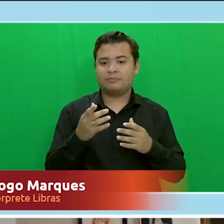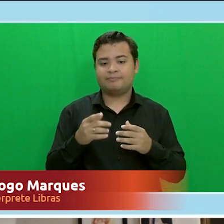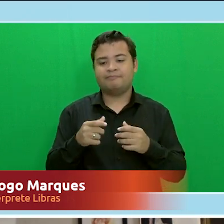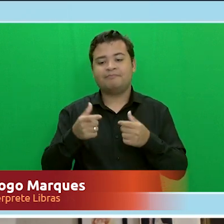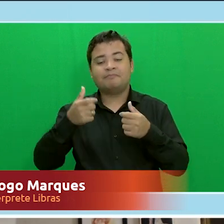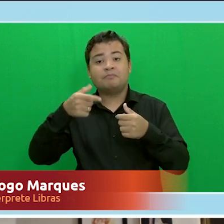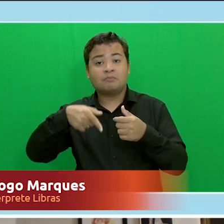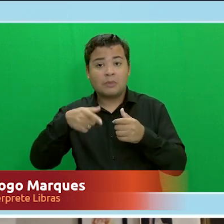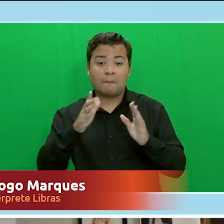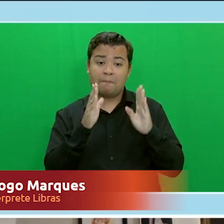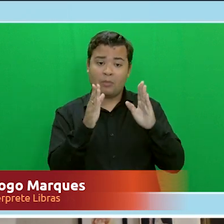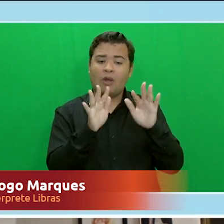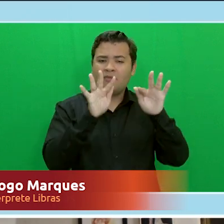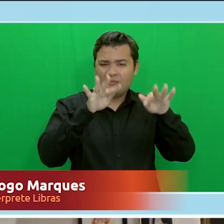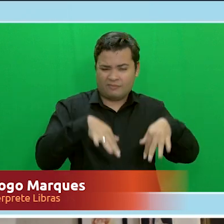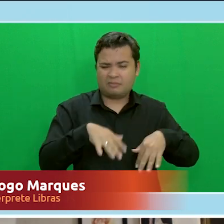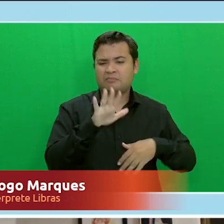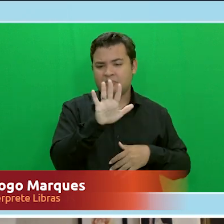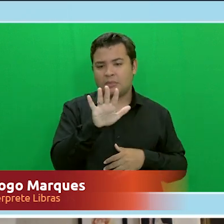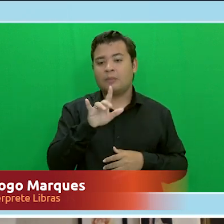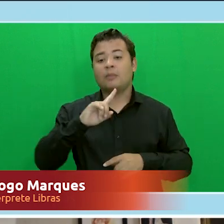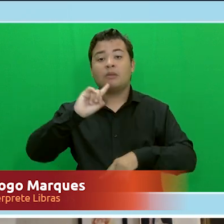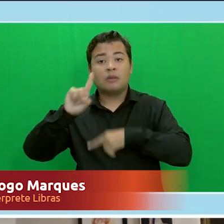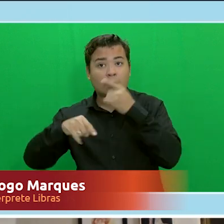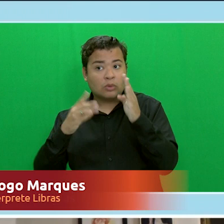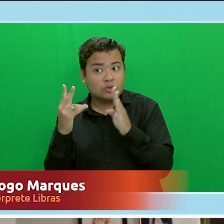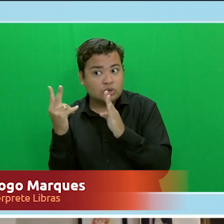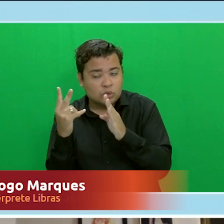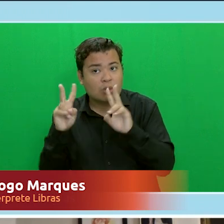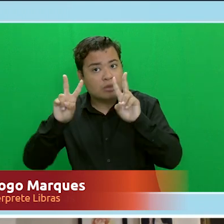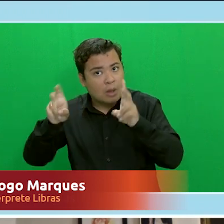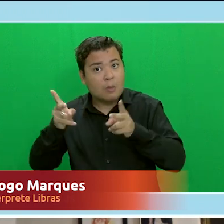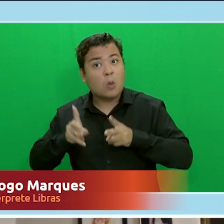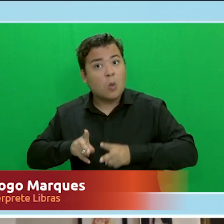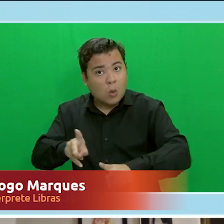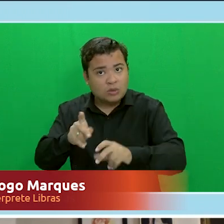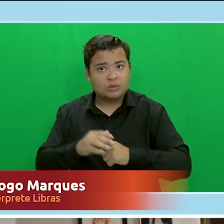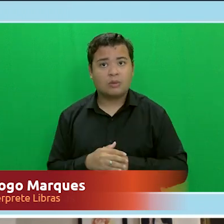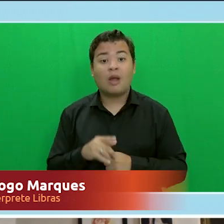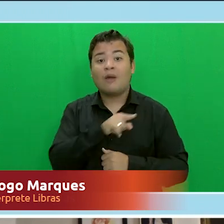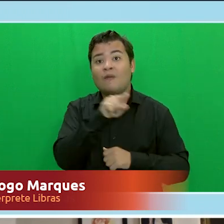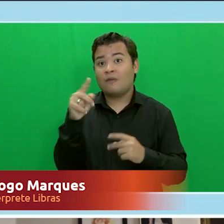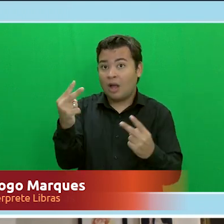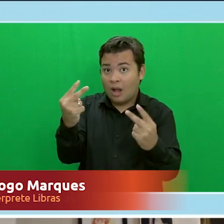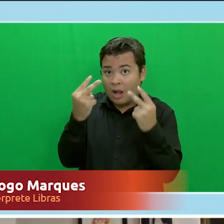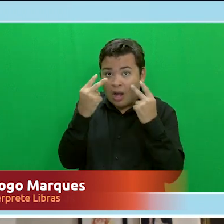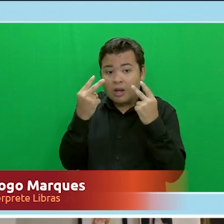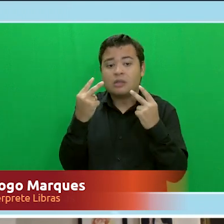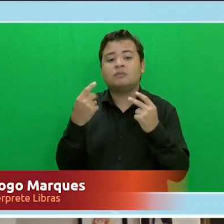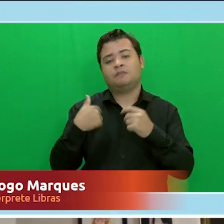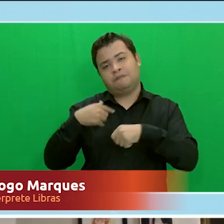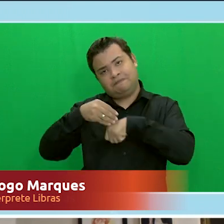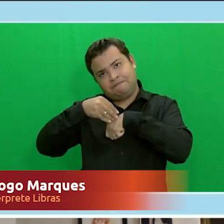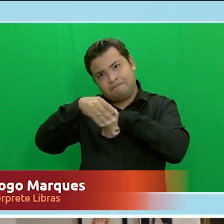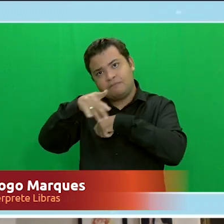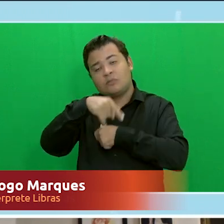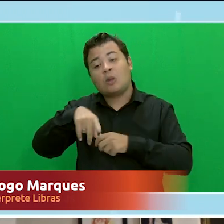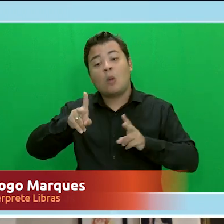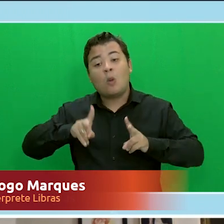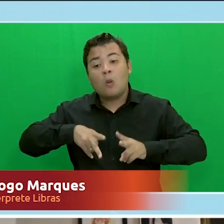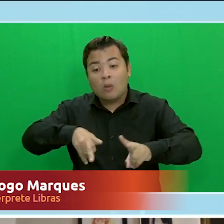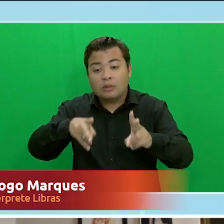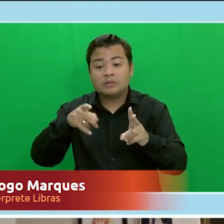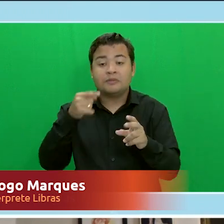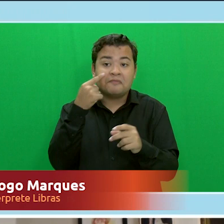sobre segregação urbana, segregação socioespacial com vocês daqui a pouquinho. Convido você que está nos assistindo a